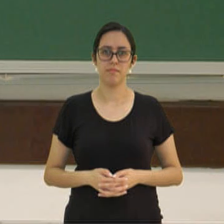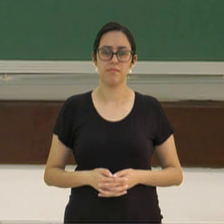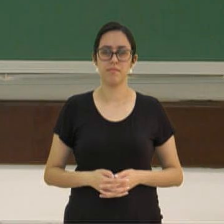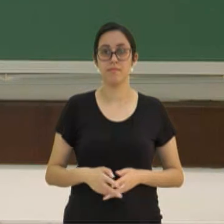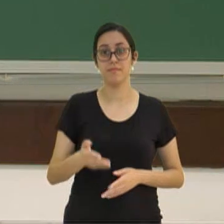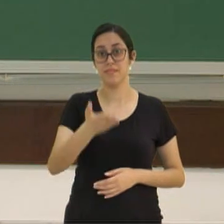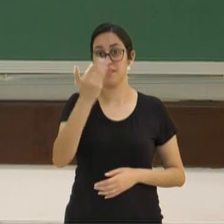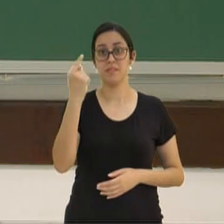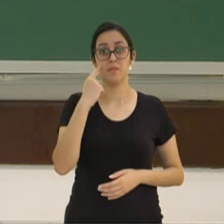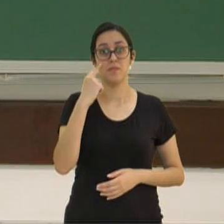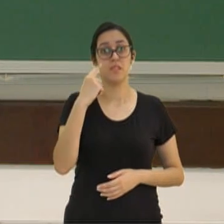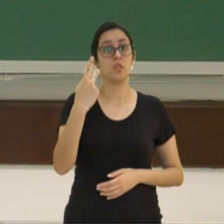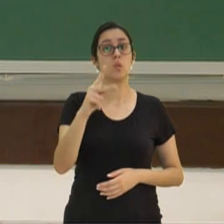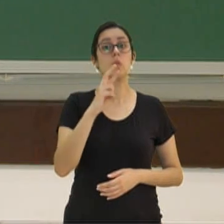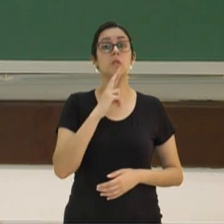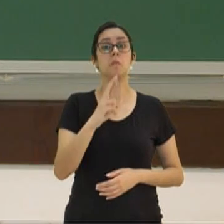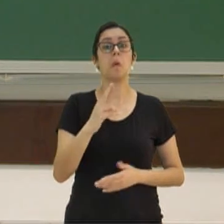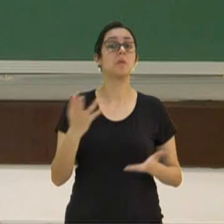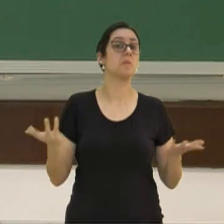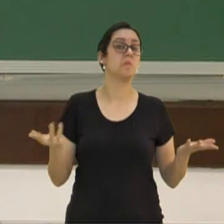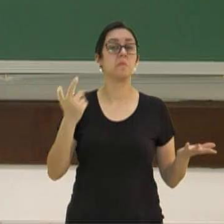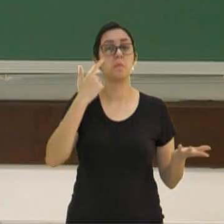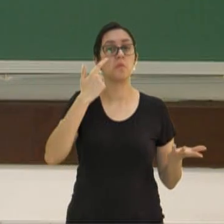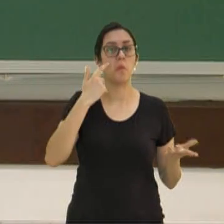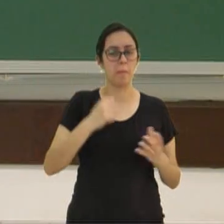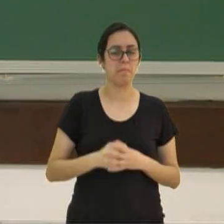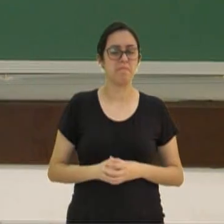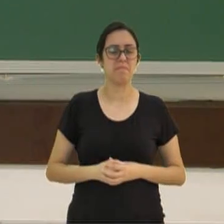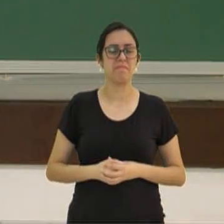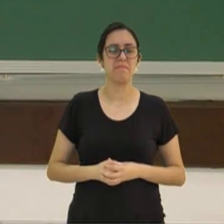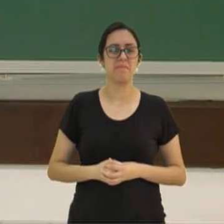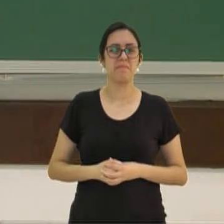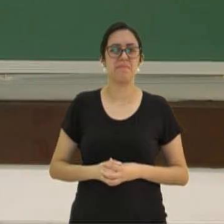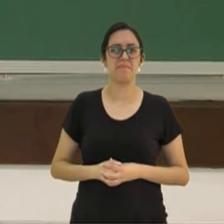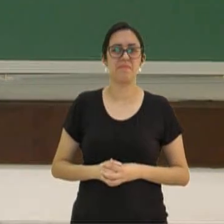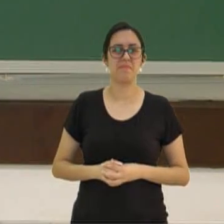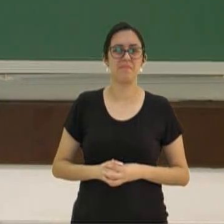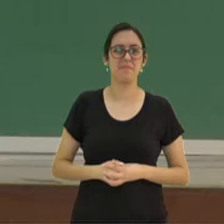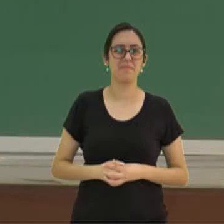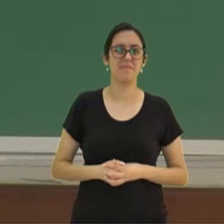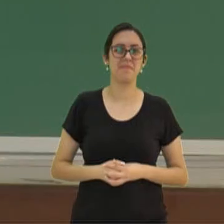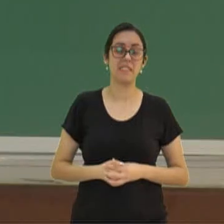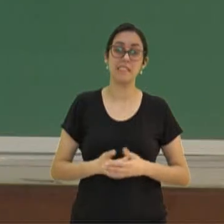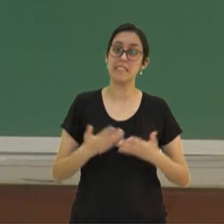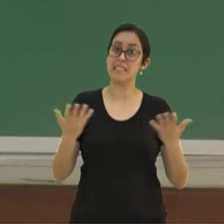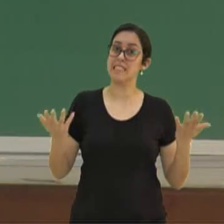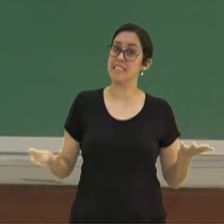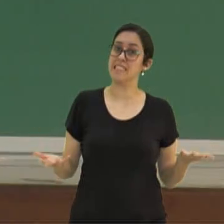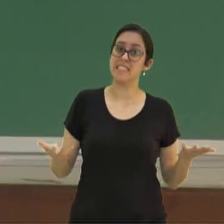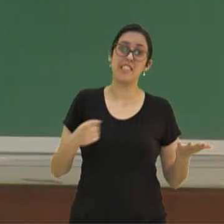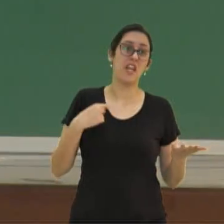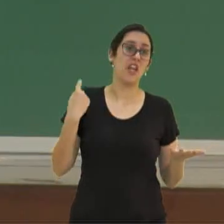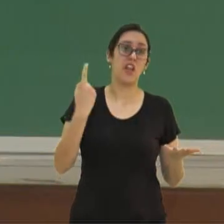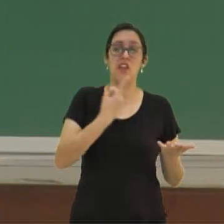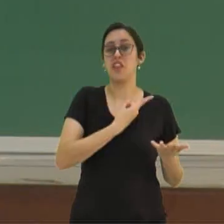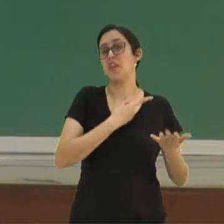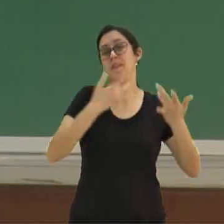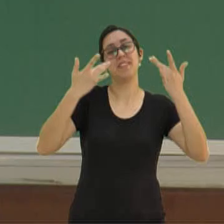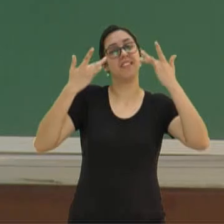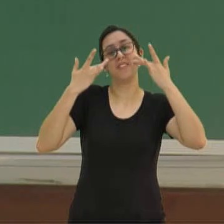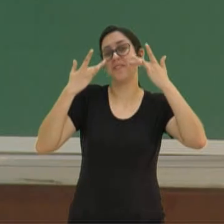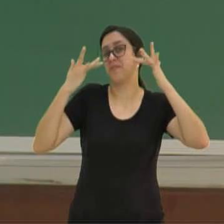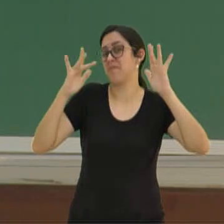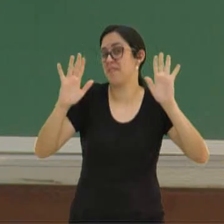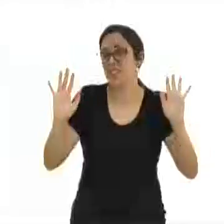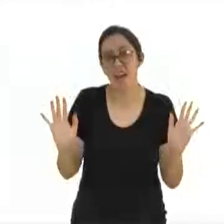Vamos ver qual foi a tua resposta então? Vamos lá? Olha só, não há como saber, certo? Pois a